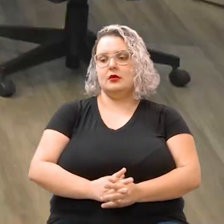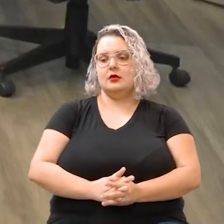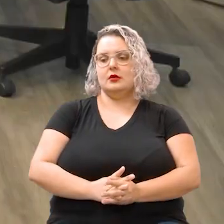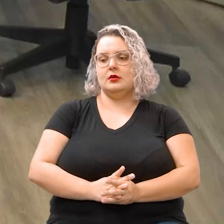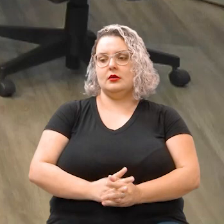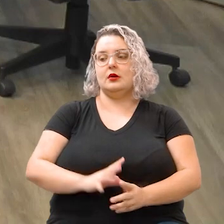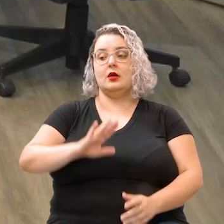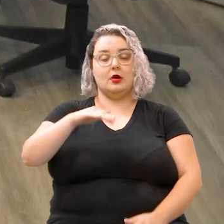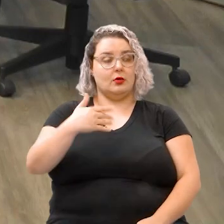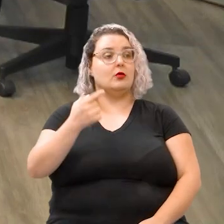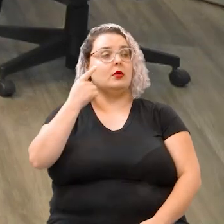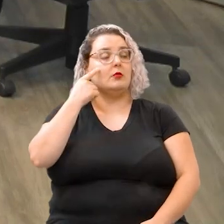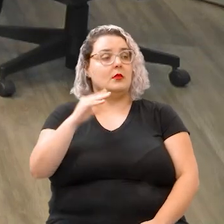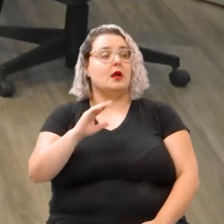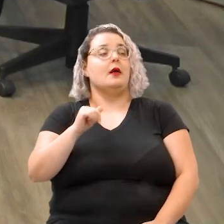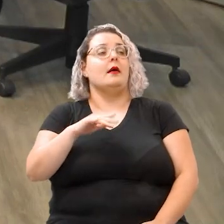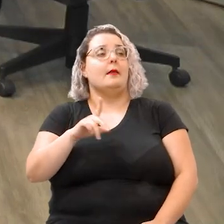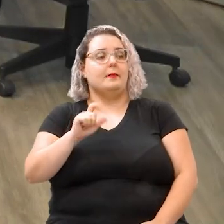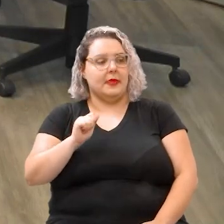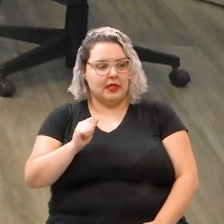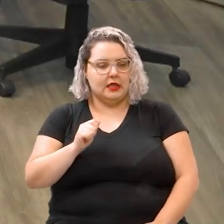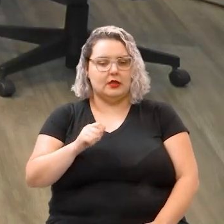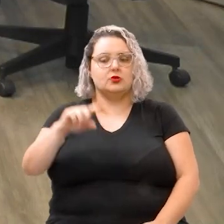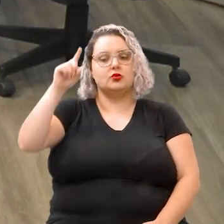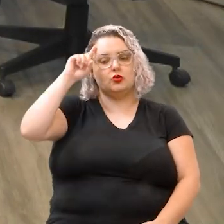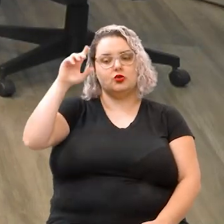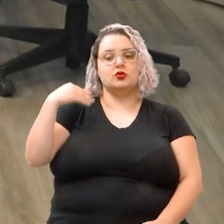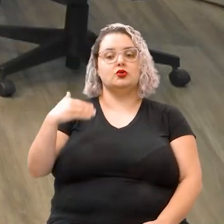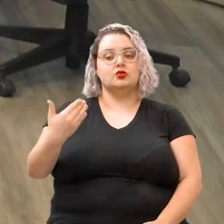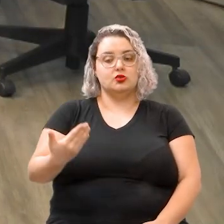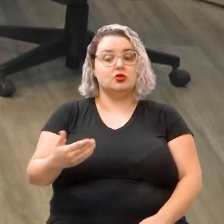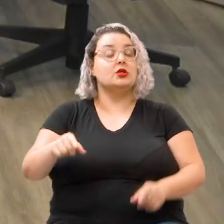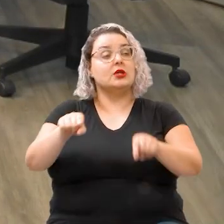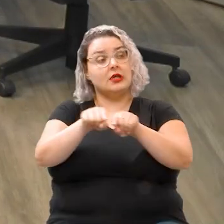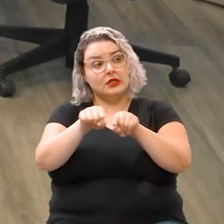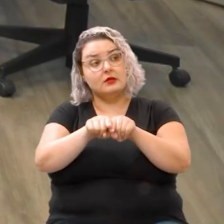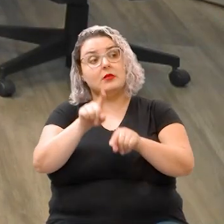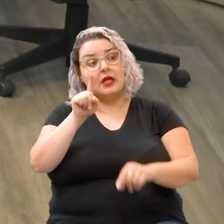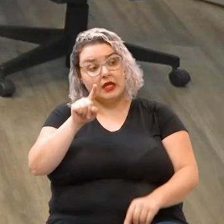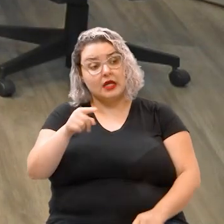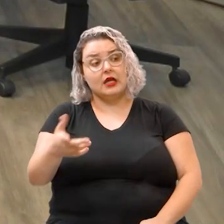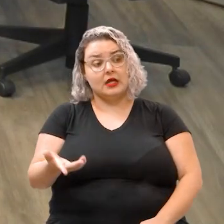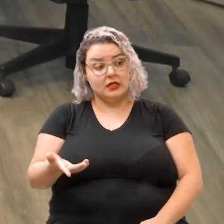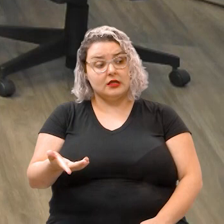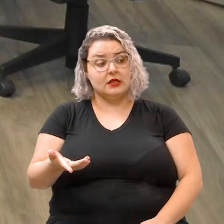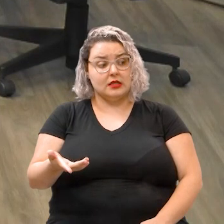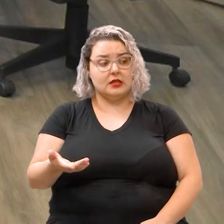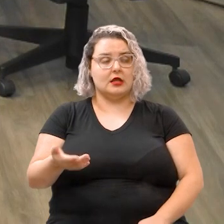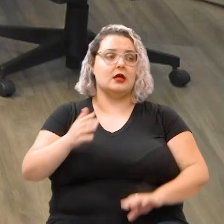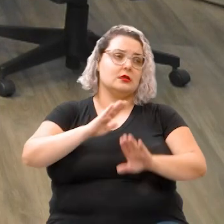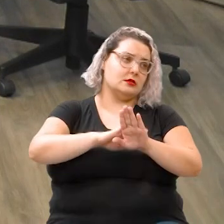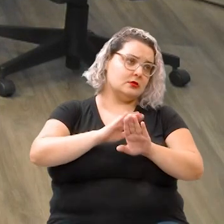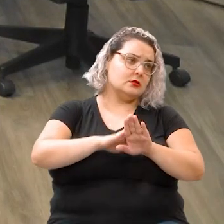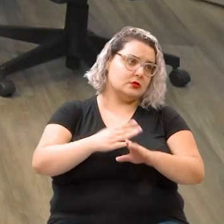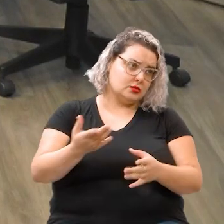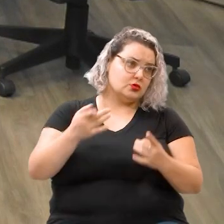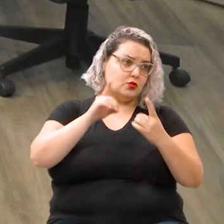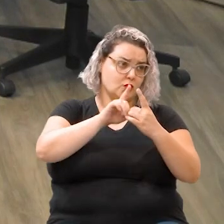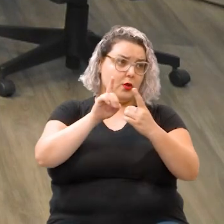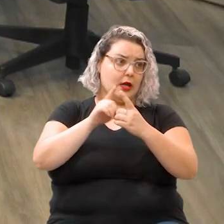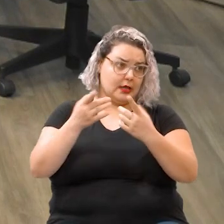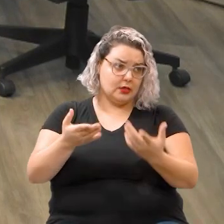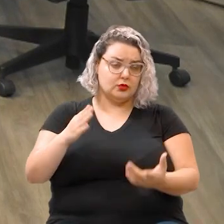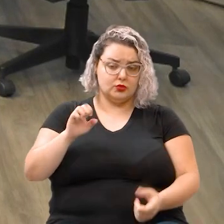Quando a gente pensa, então, falar, Camila, dessa questão do dia a dia, inclusive que é uma das funções lá do